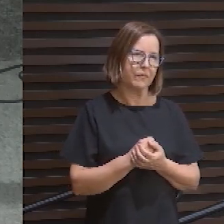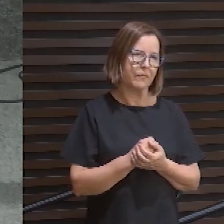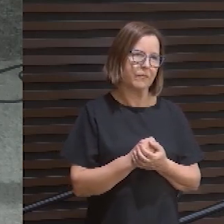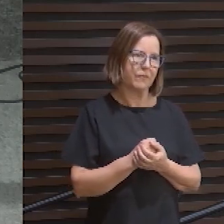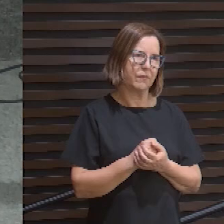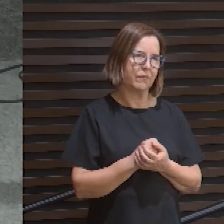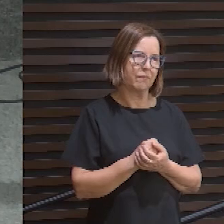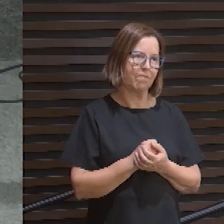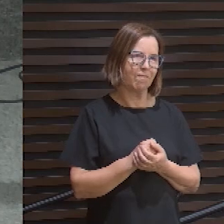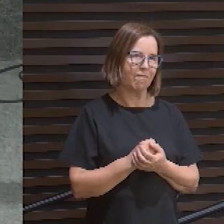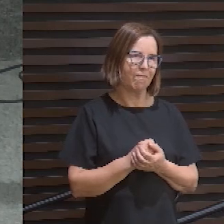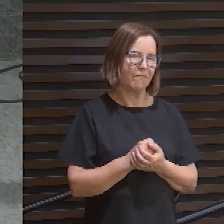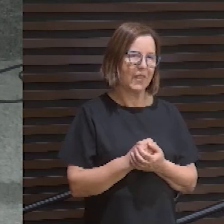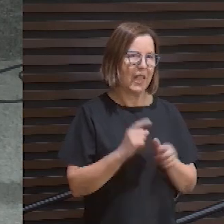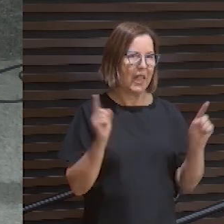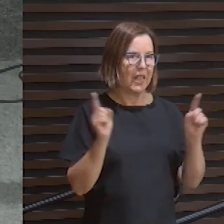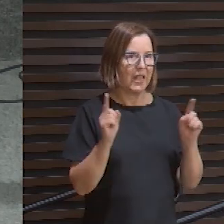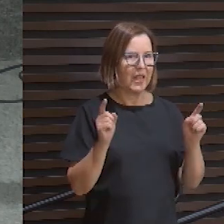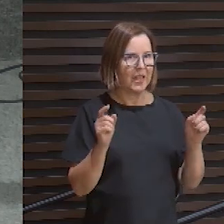incompleto